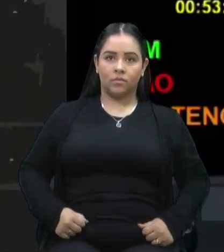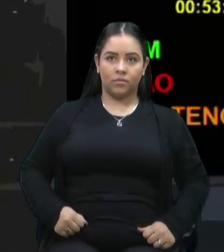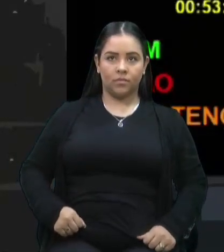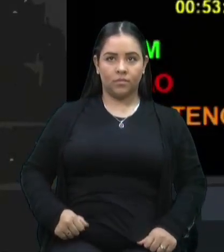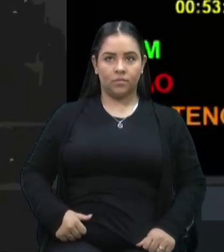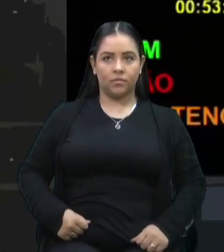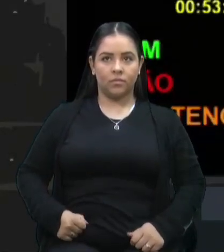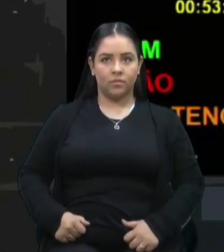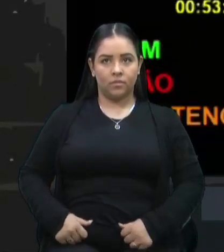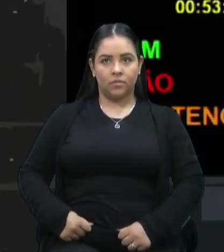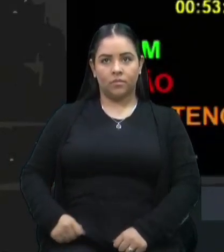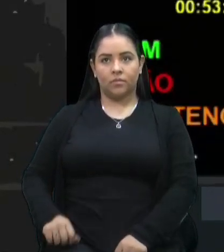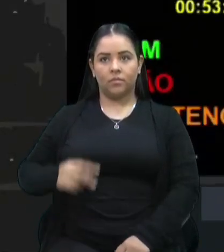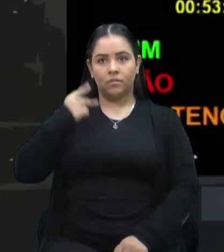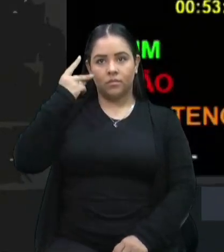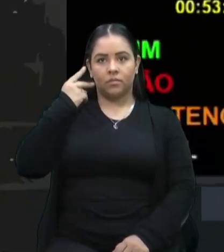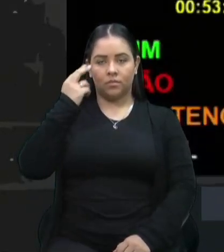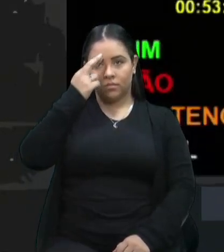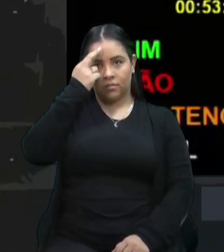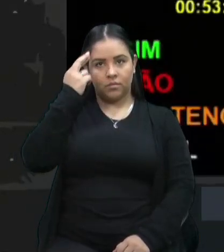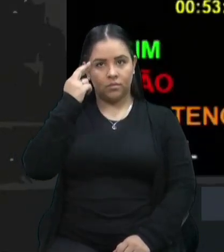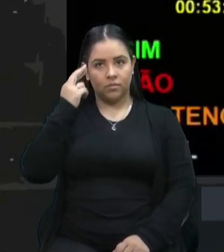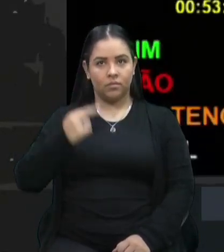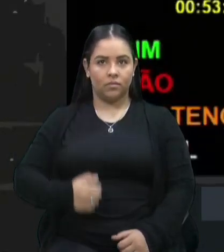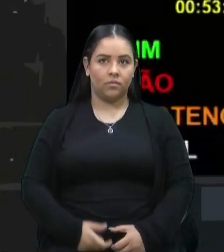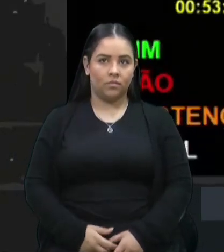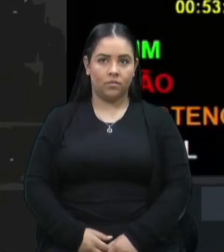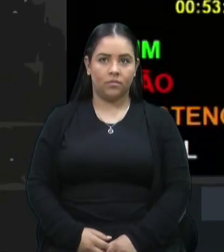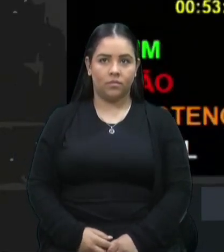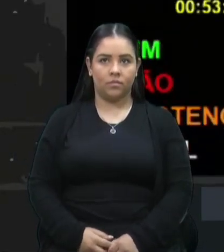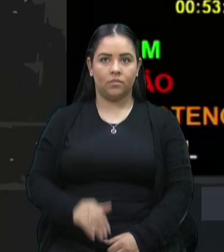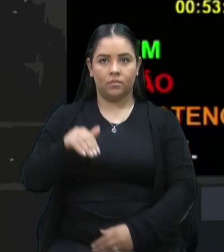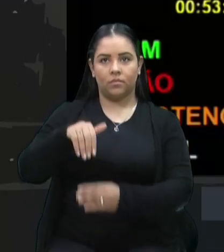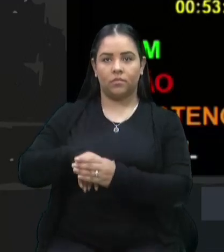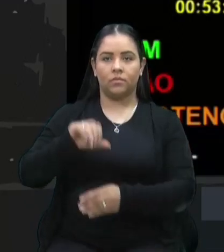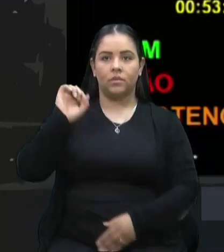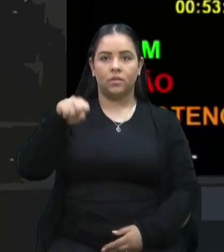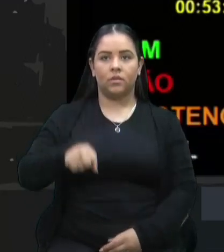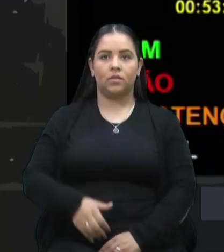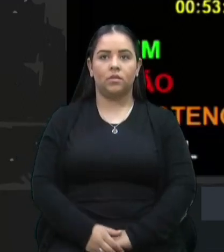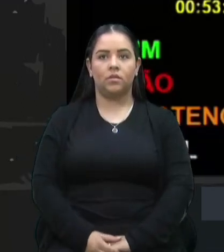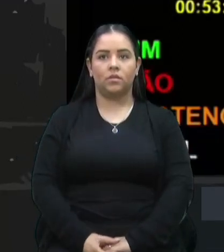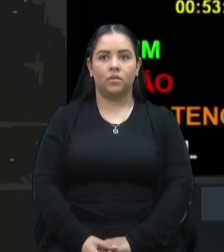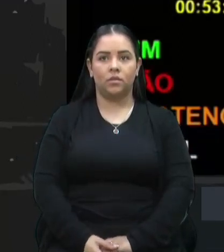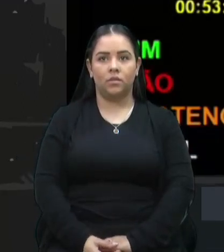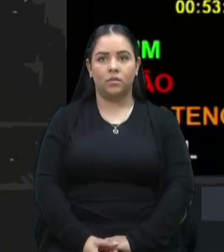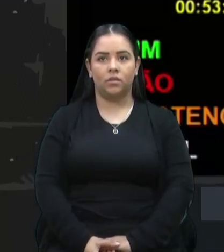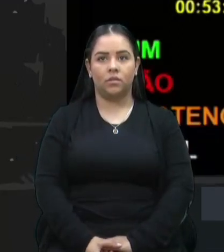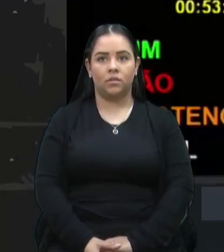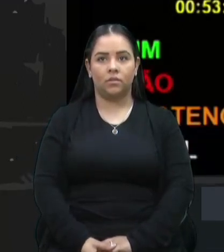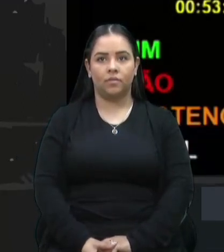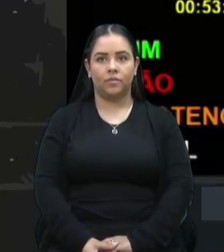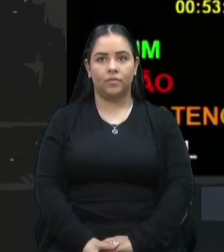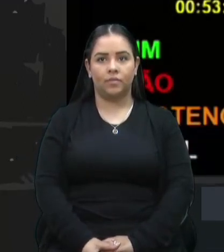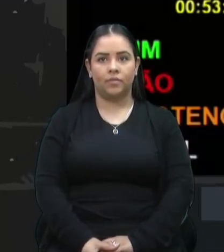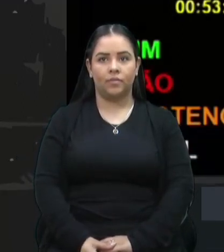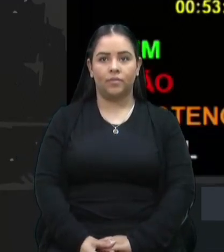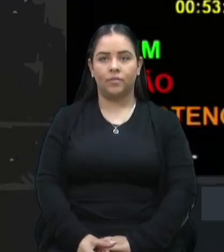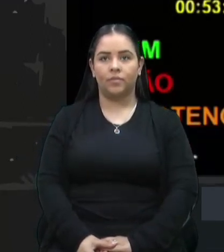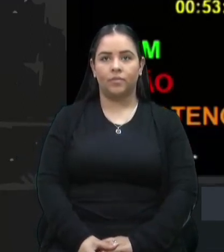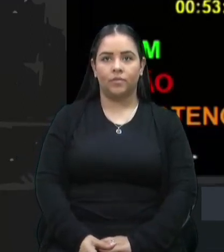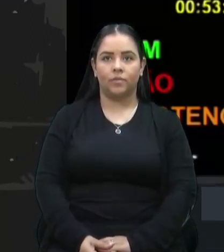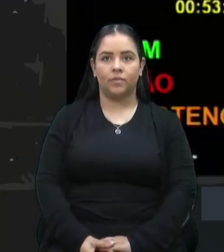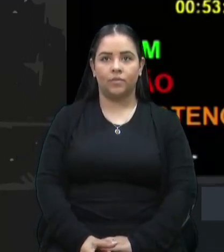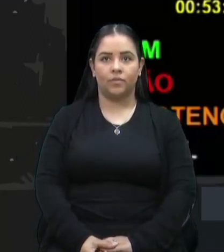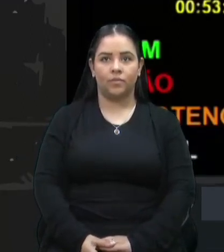Como vota, vereador Rafael Bueno? Sim. Vereador Rafael vota sim. Como vota, vereador Juliano?